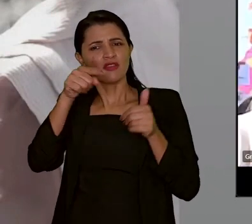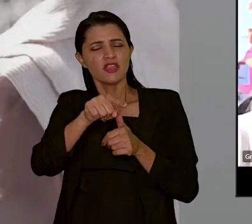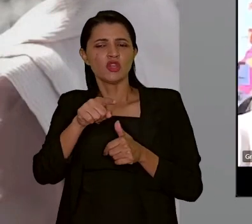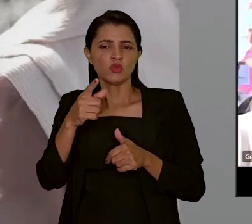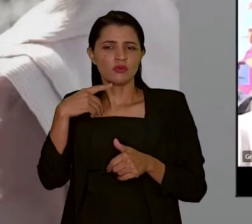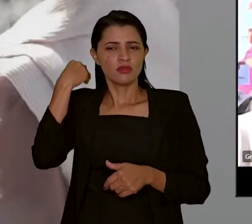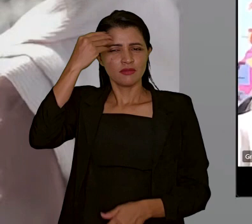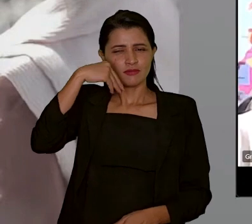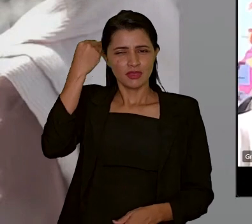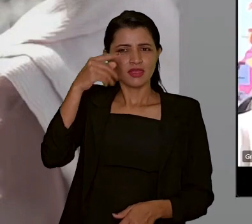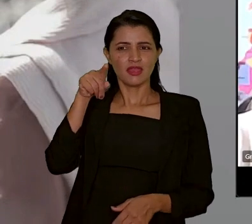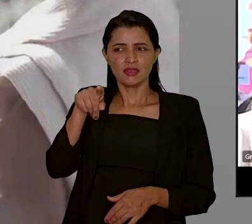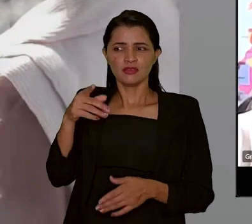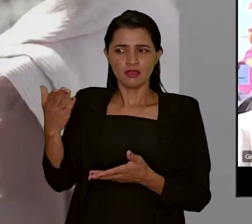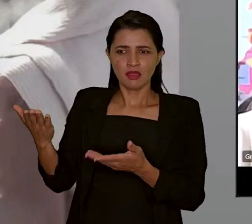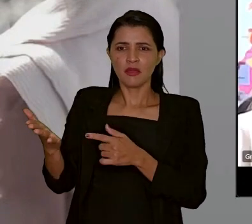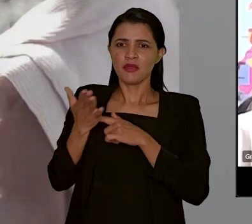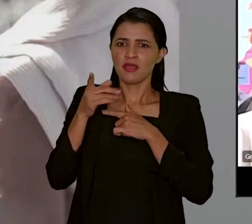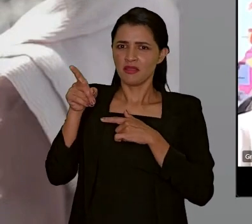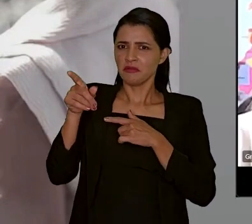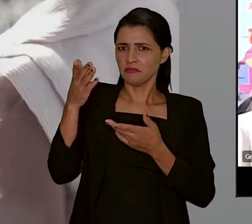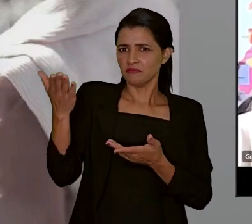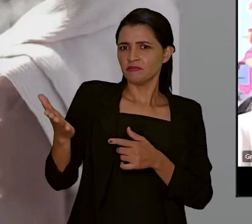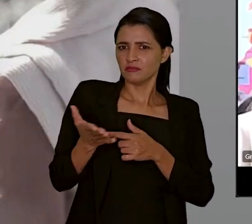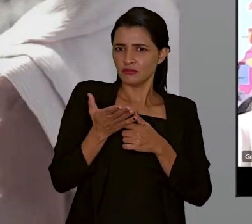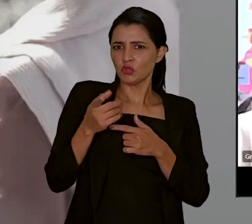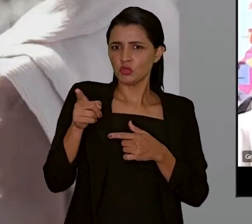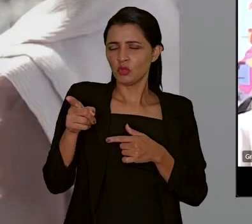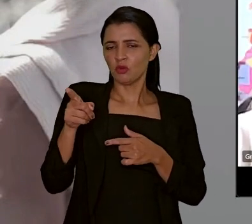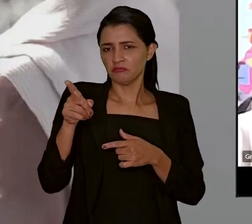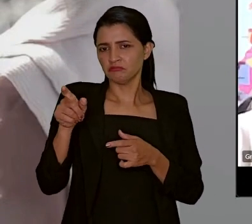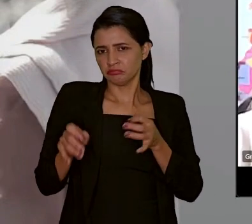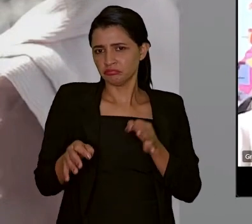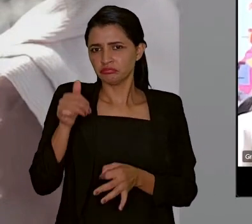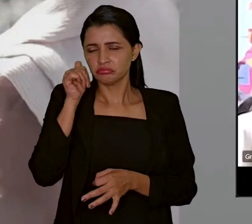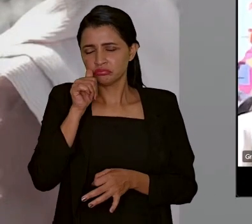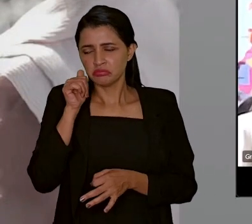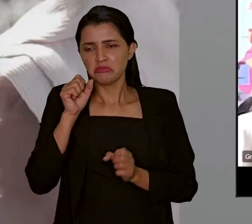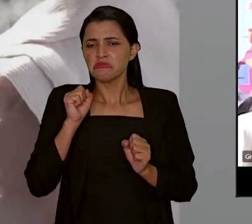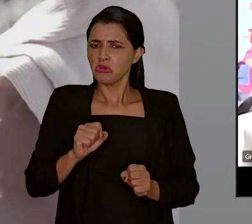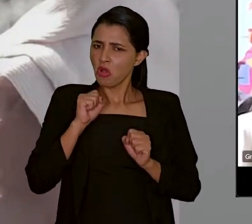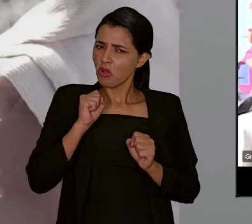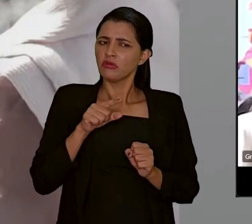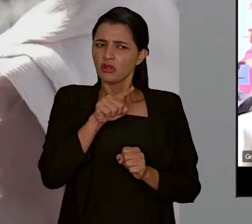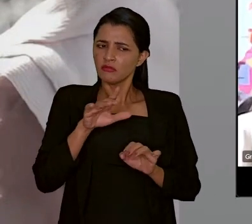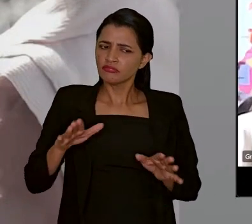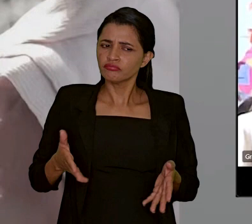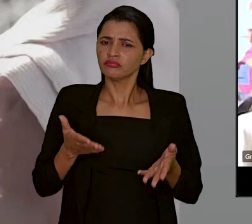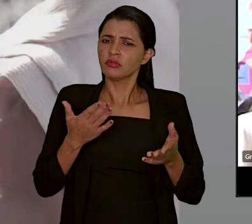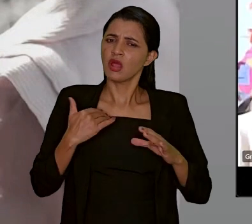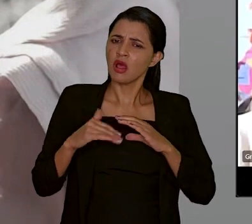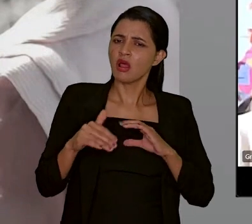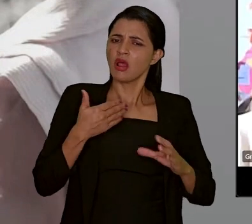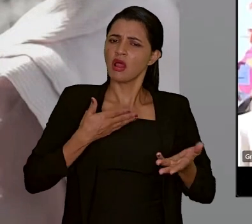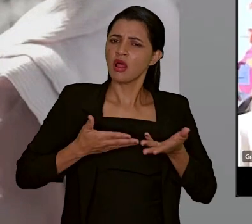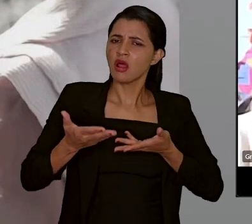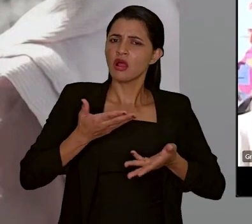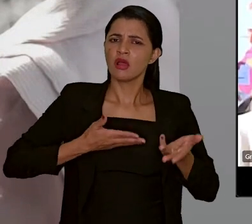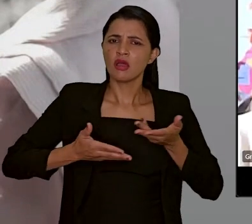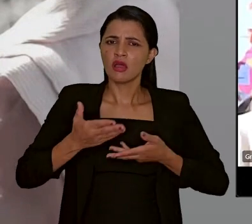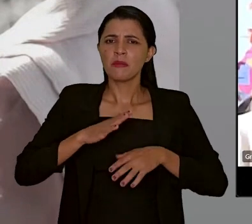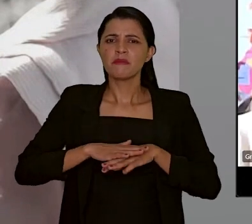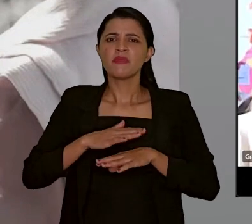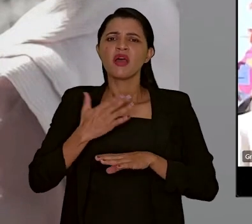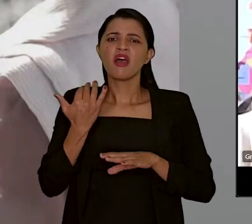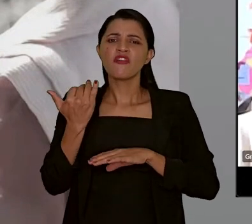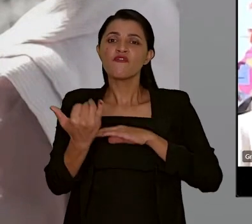experiência exitosa que a Graciela nos trouxe, nós poderíamos incentivar essa troca mais informal. Até agora,